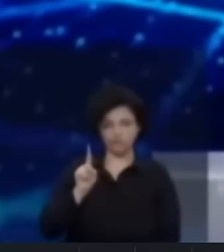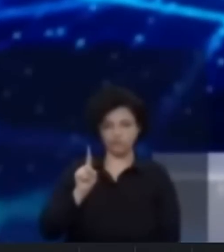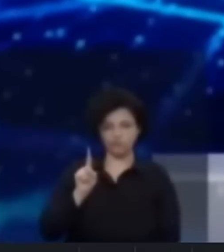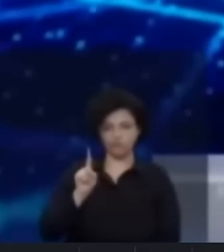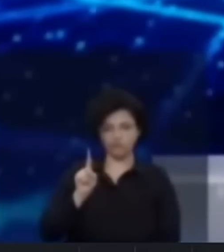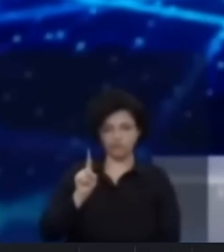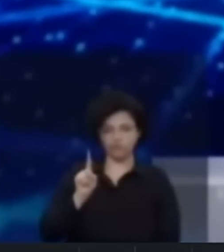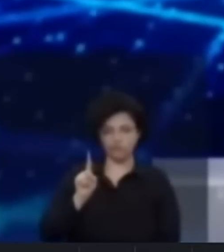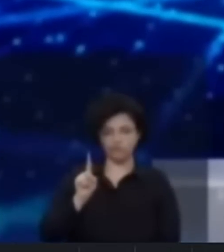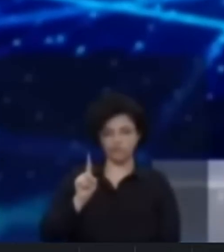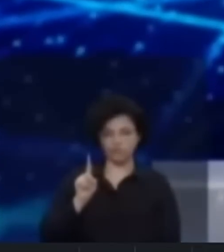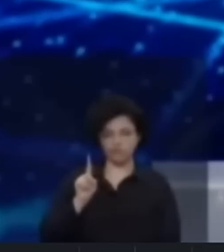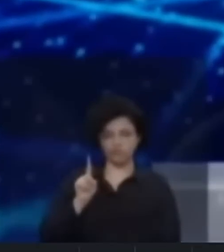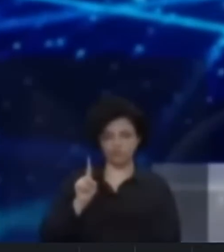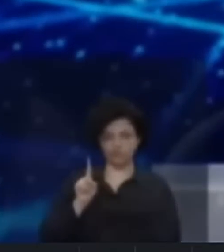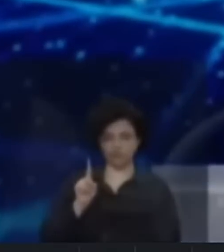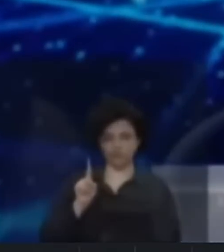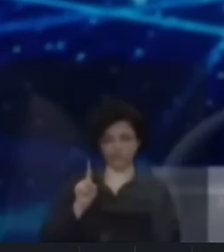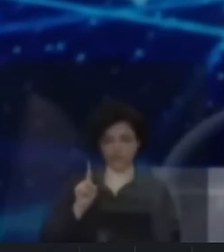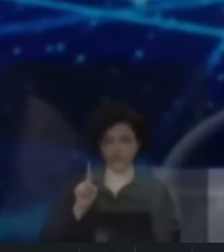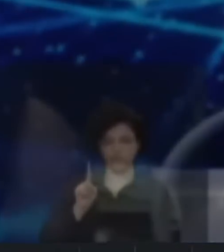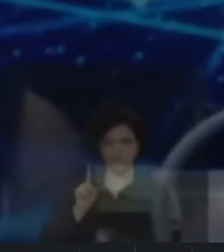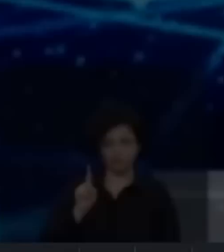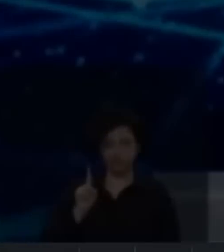da Suprema Corte como amigos.